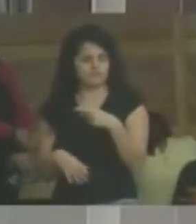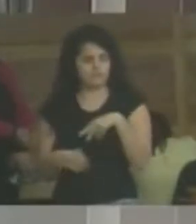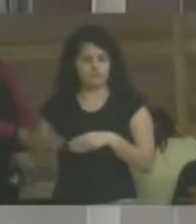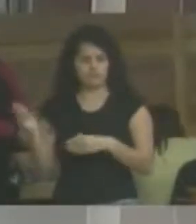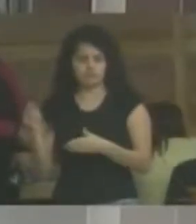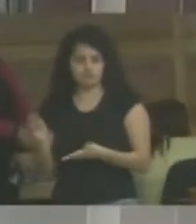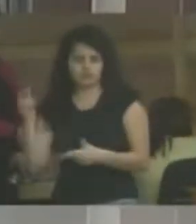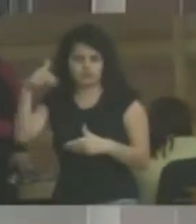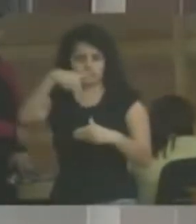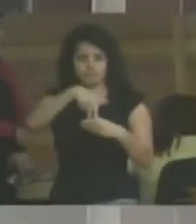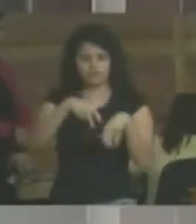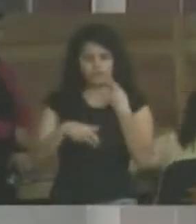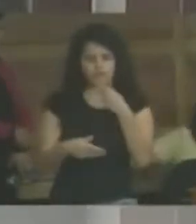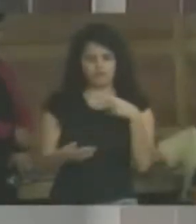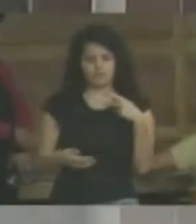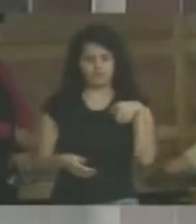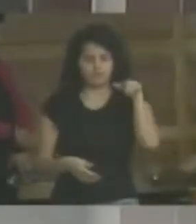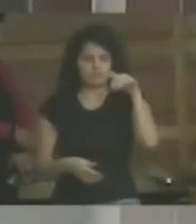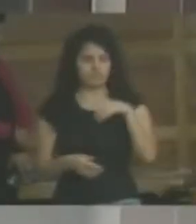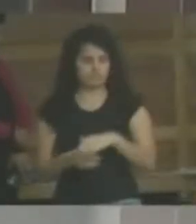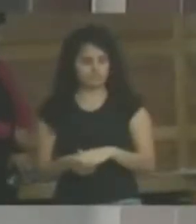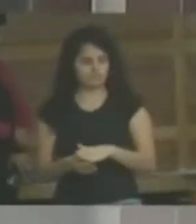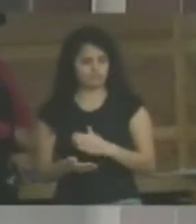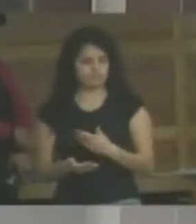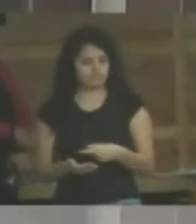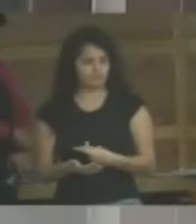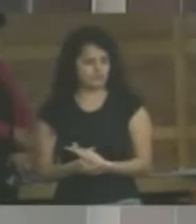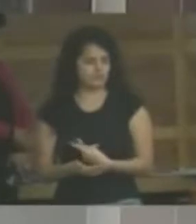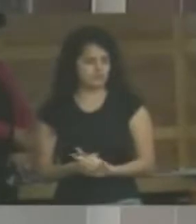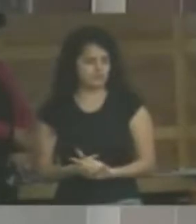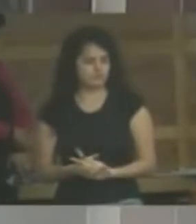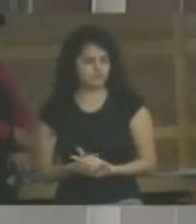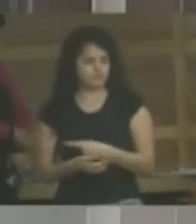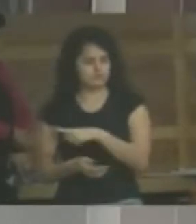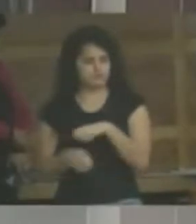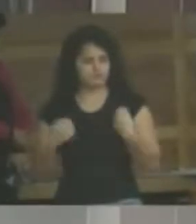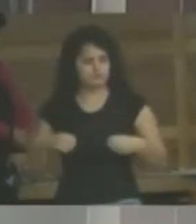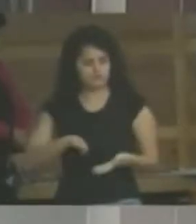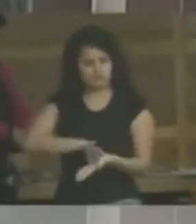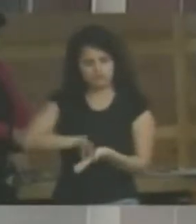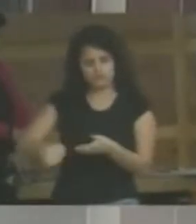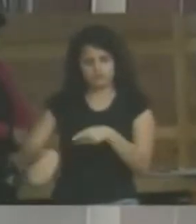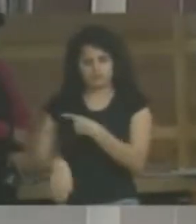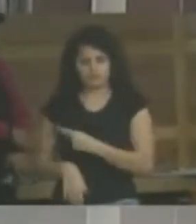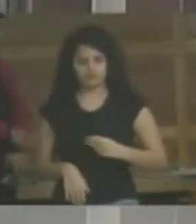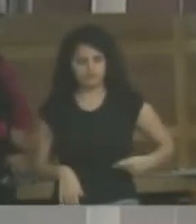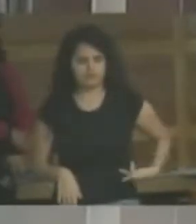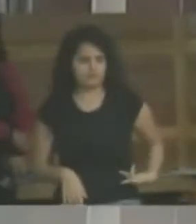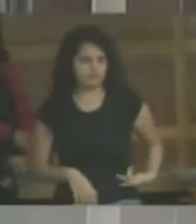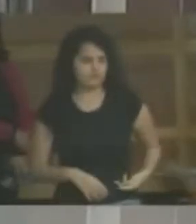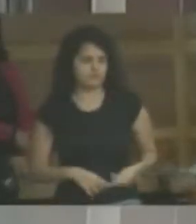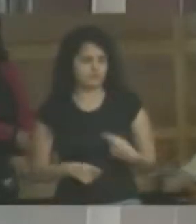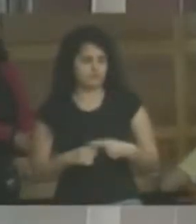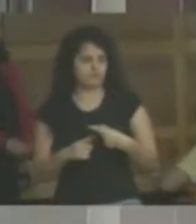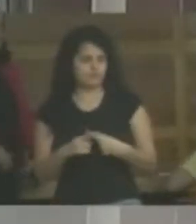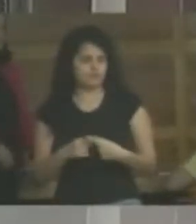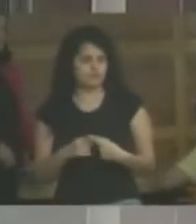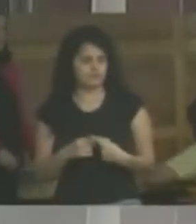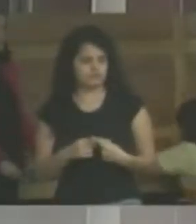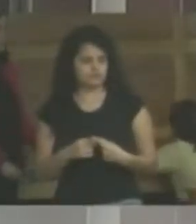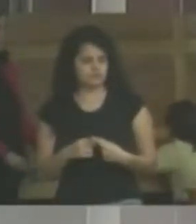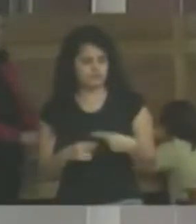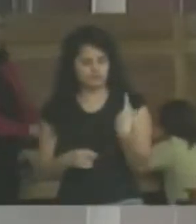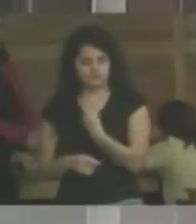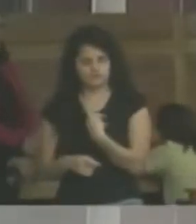besteira. É esse tipo de deputado que nós temos que tirar da Câmara Federal. É esse tipo, porque nós fizermos